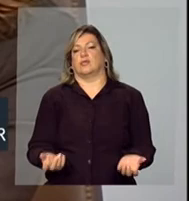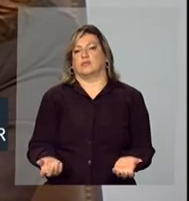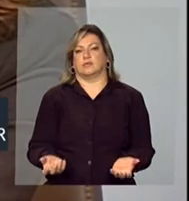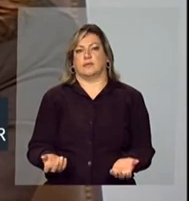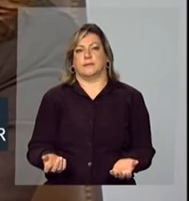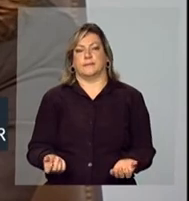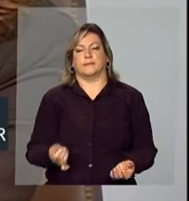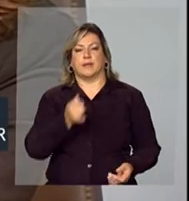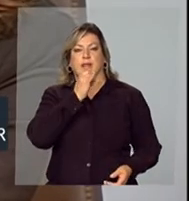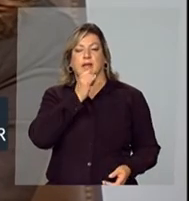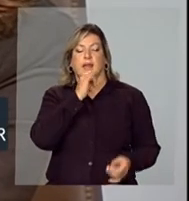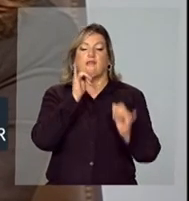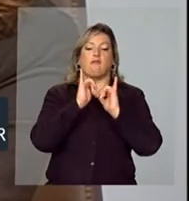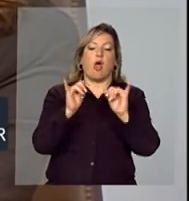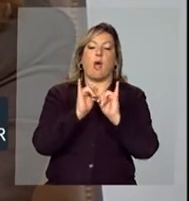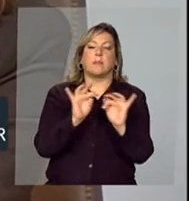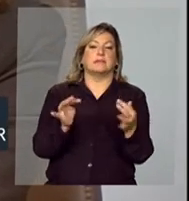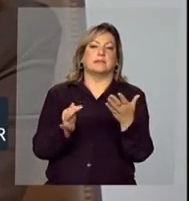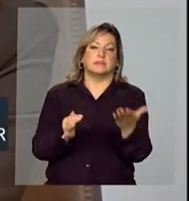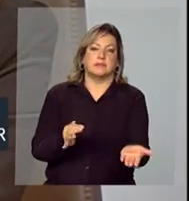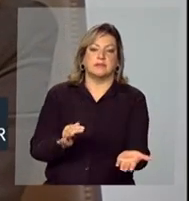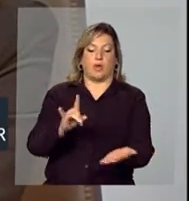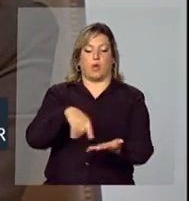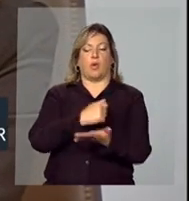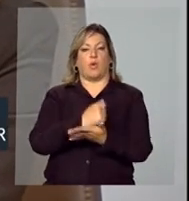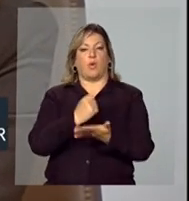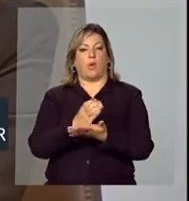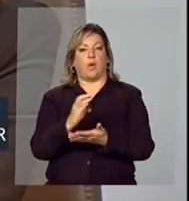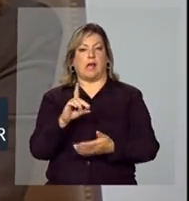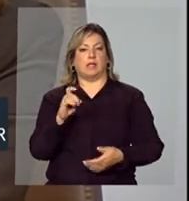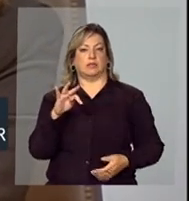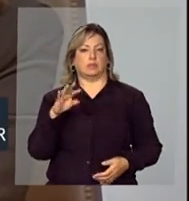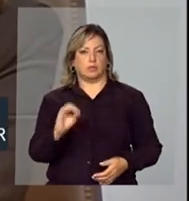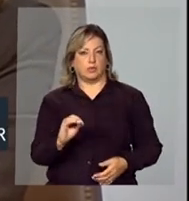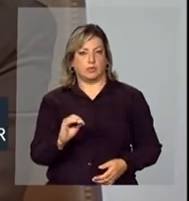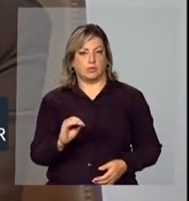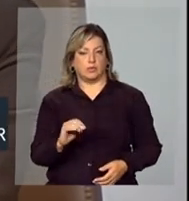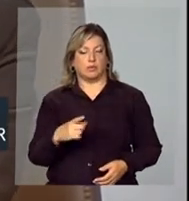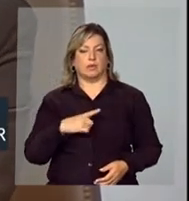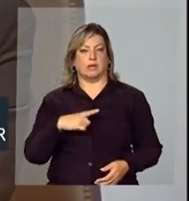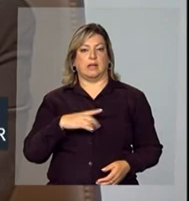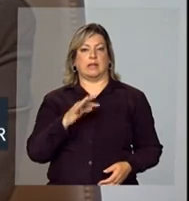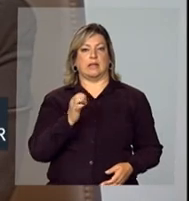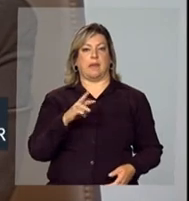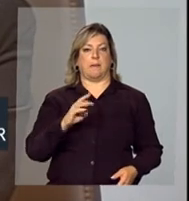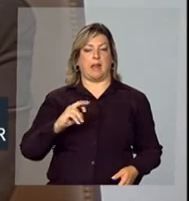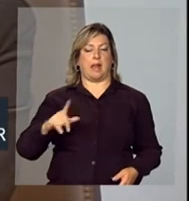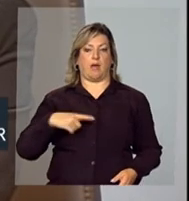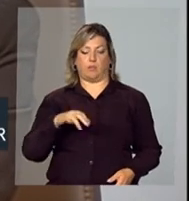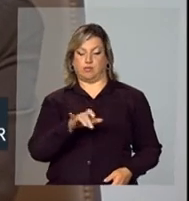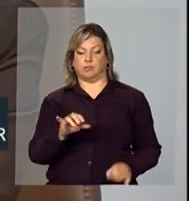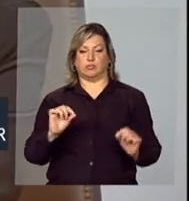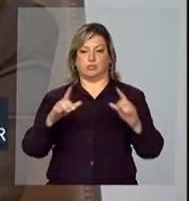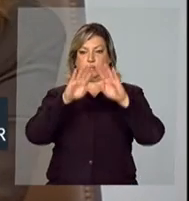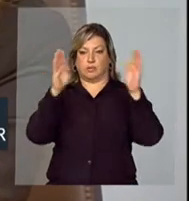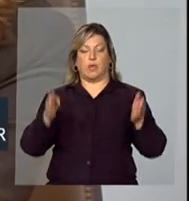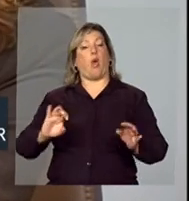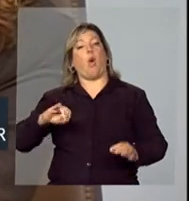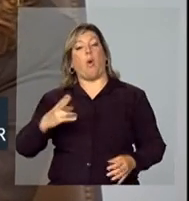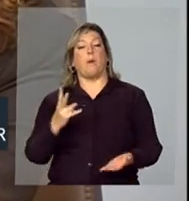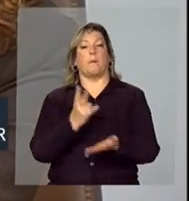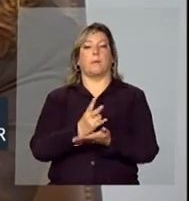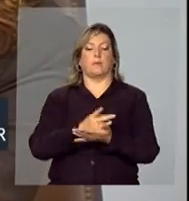de uma simples informação e um contratação de crédito no terminal de auto-atendimento até o modelo